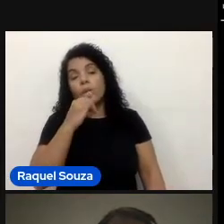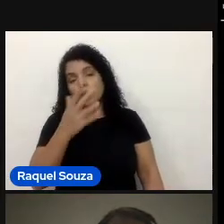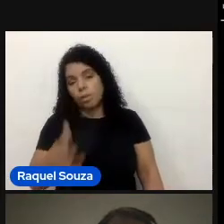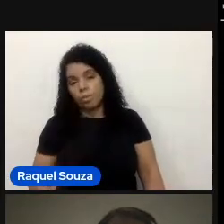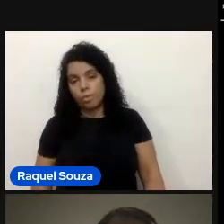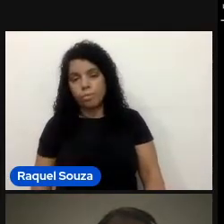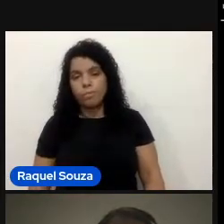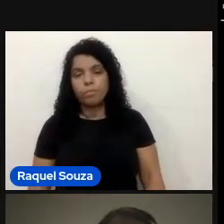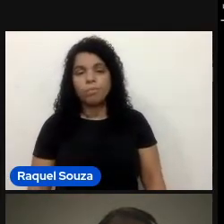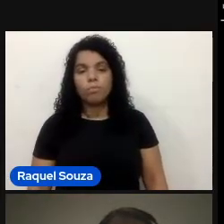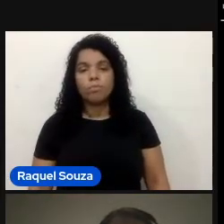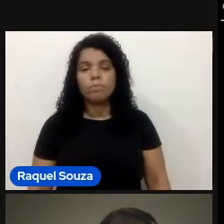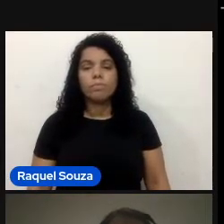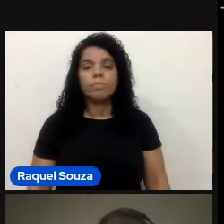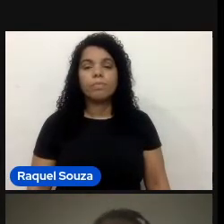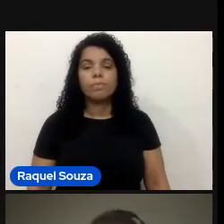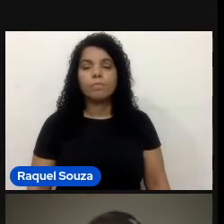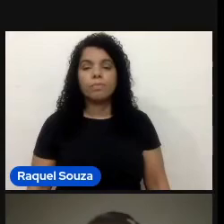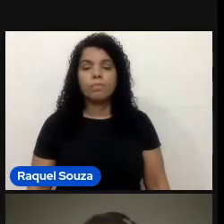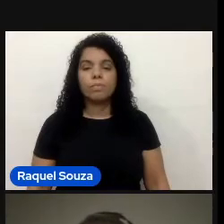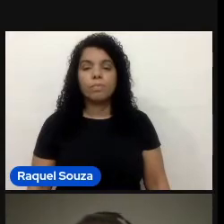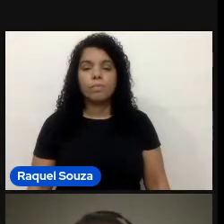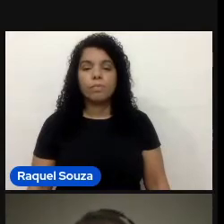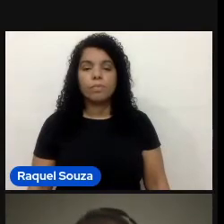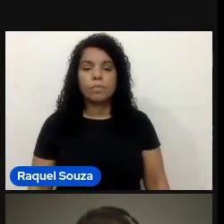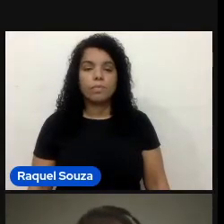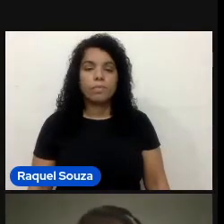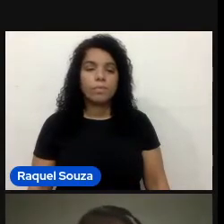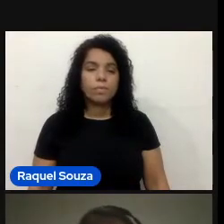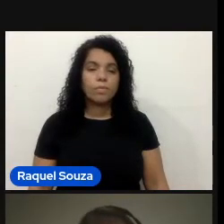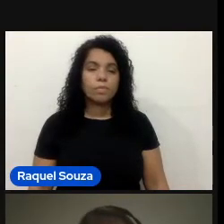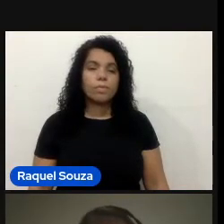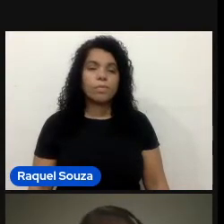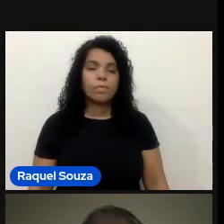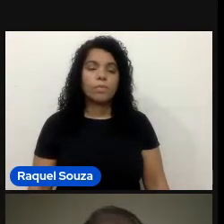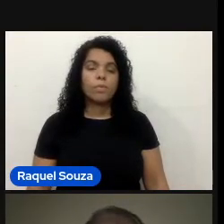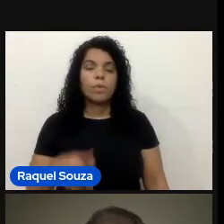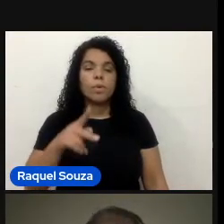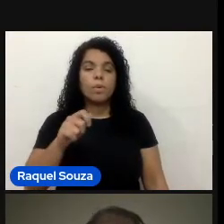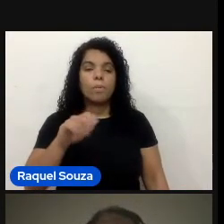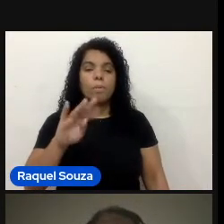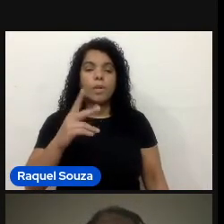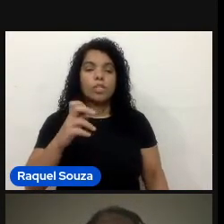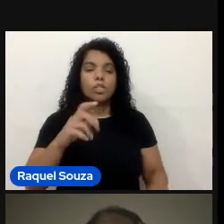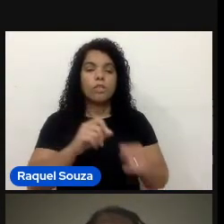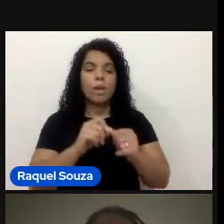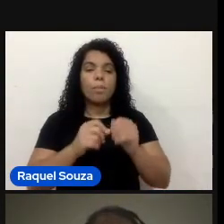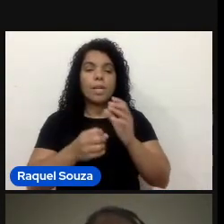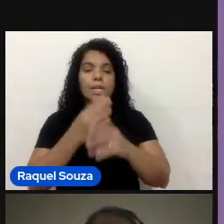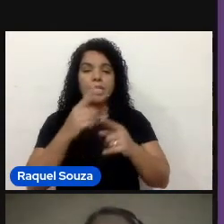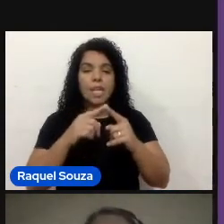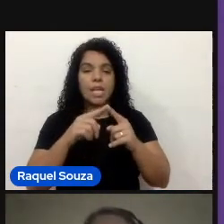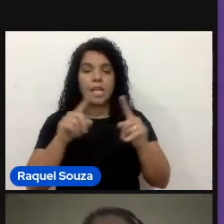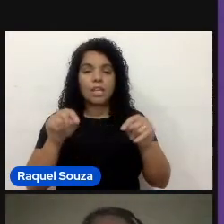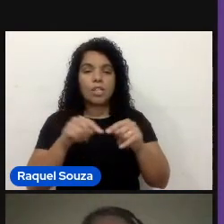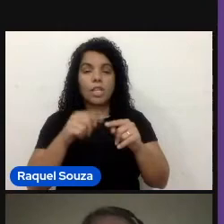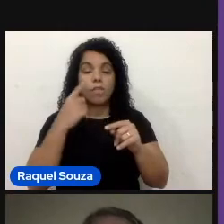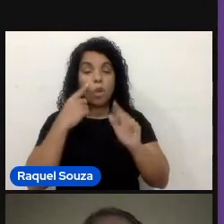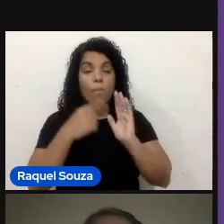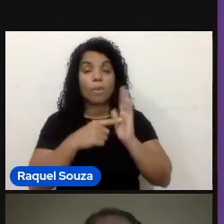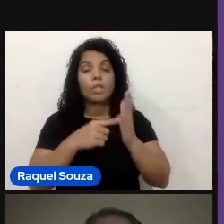create product, o teste vai aparecer aqui uma janelinha, e aí eu vou mostrar como é que é um